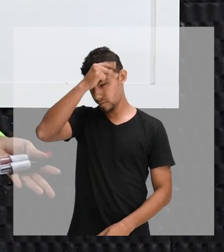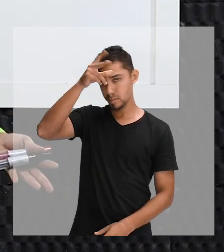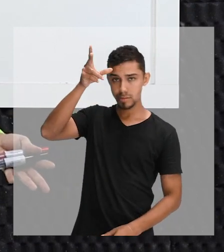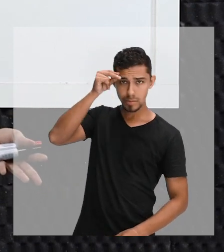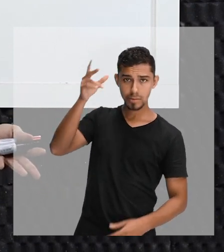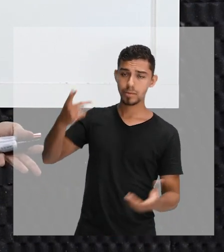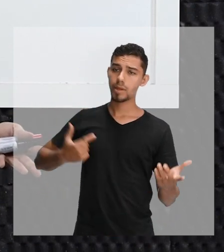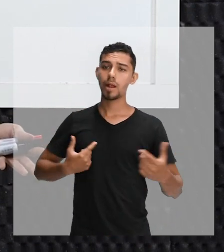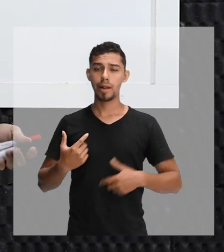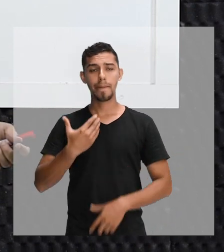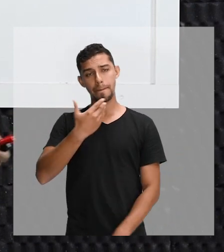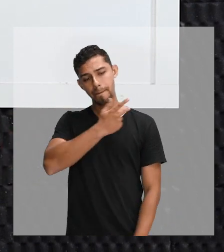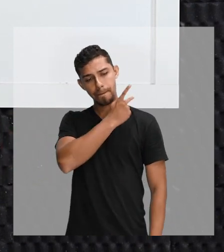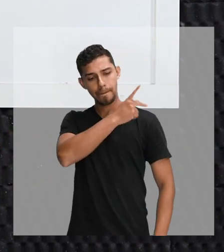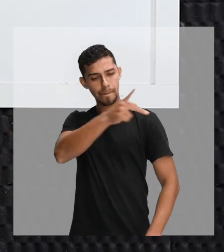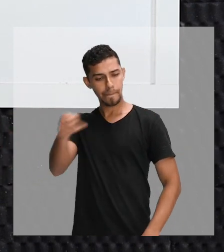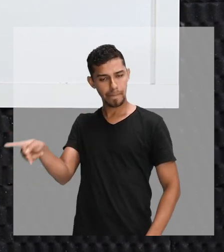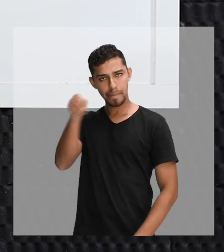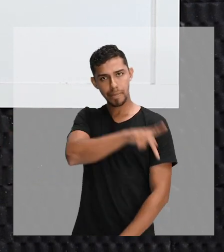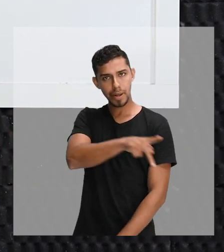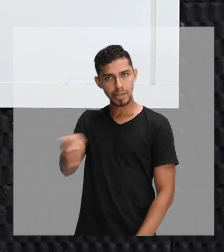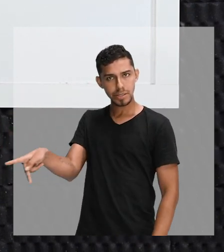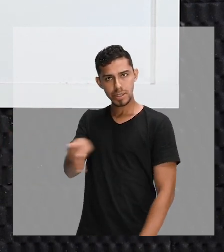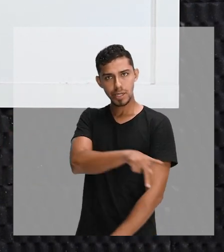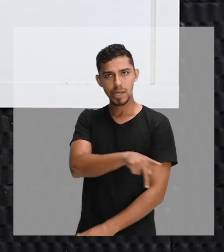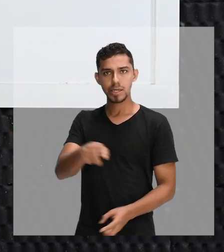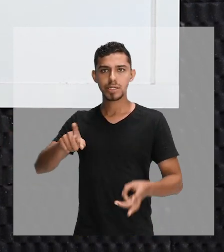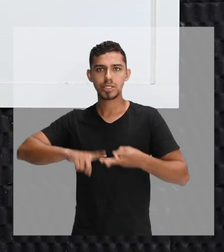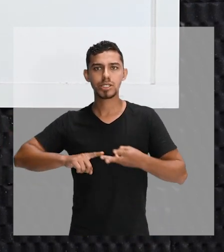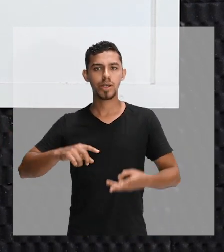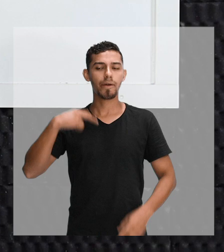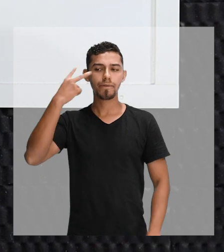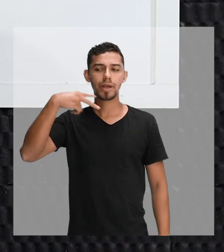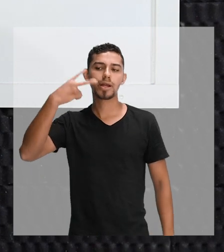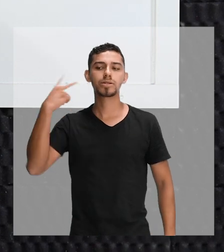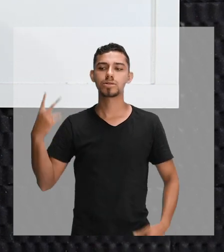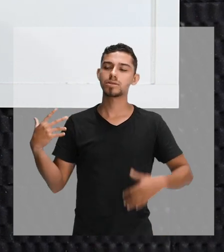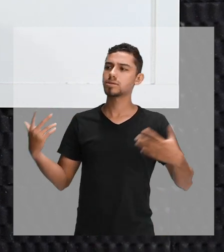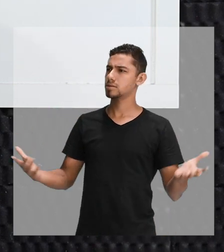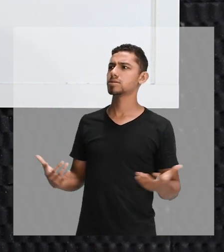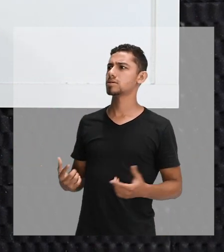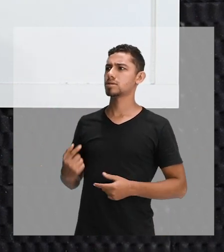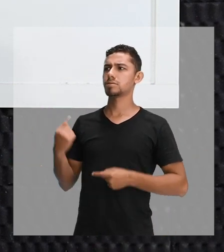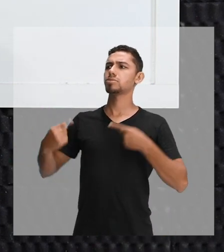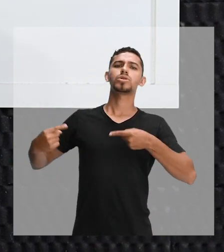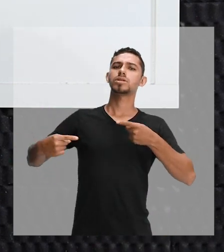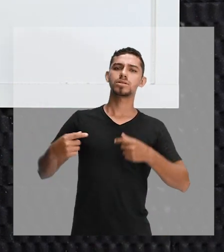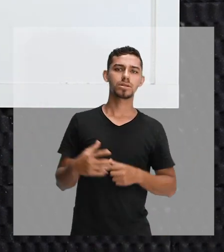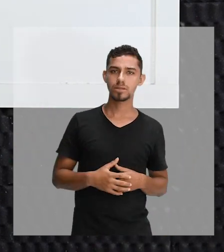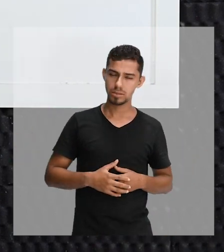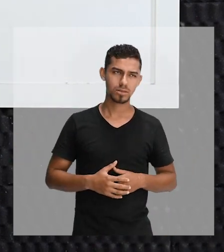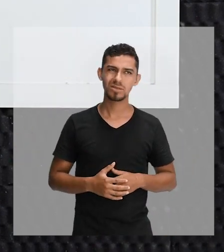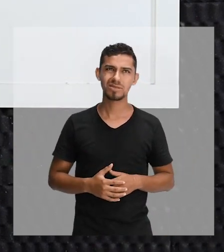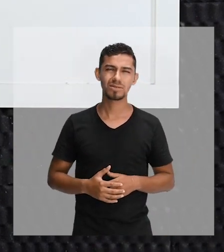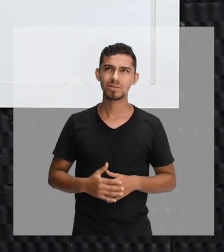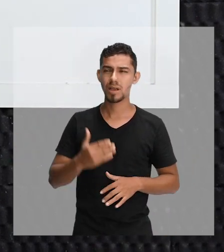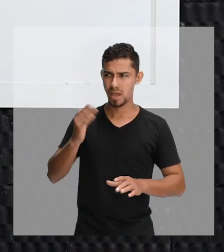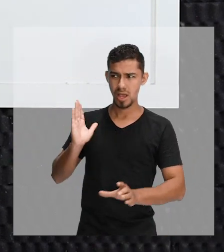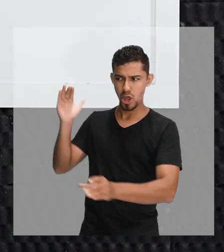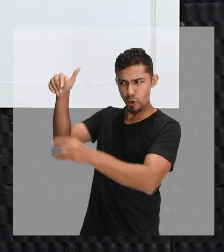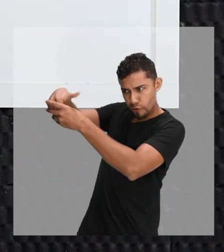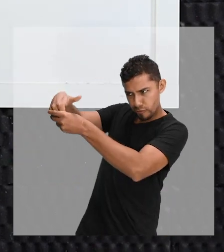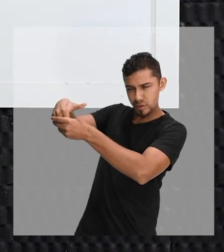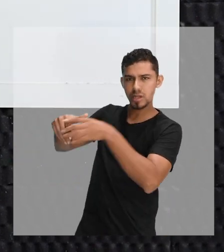vereador, que é político. Todos nós somos políticos. Às vezes assim, mas professor, não estou mais entendendo. Eu pensei que quando eu votasse eu